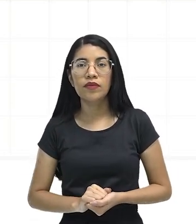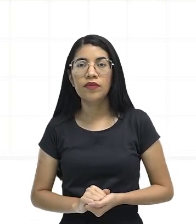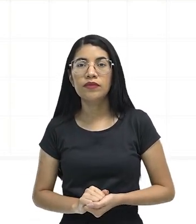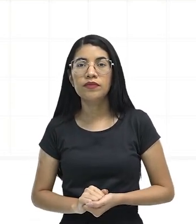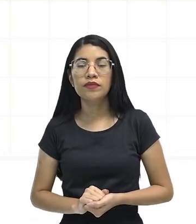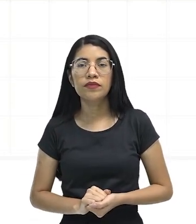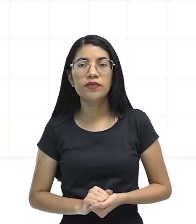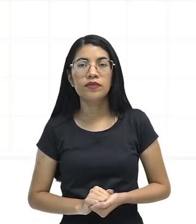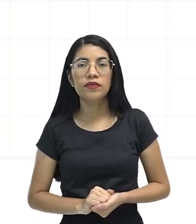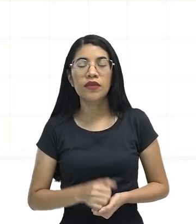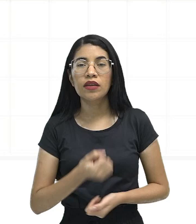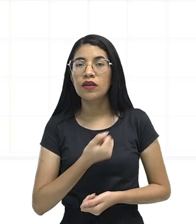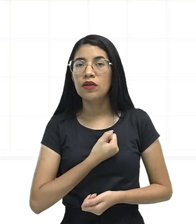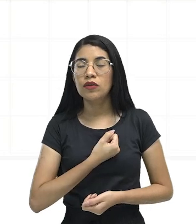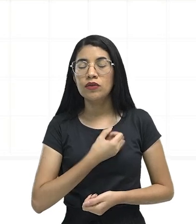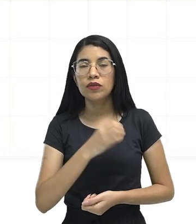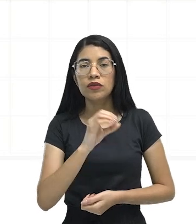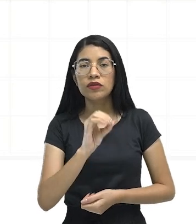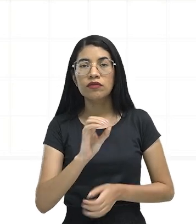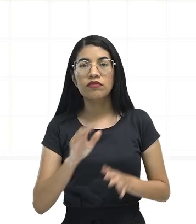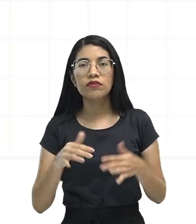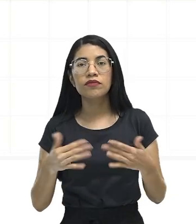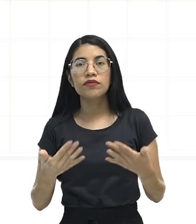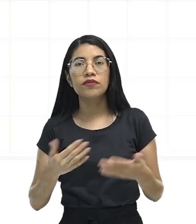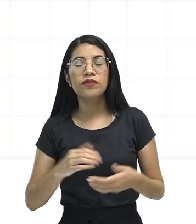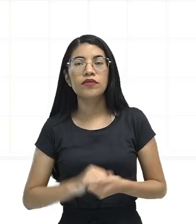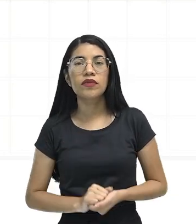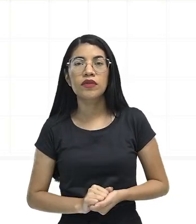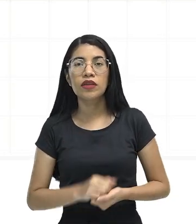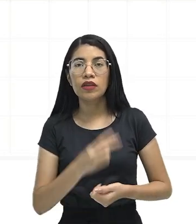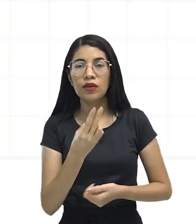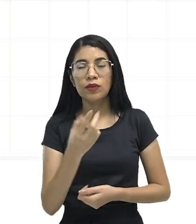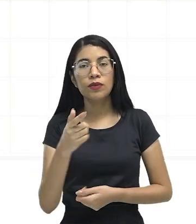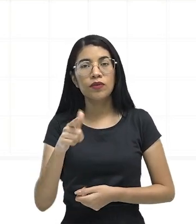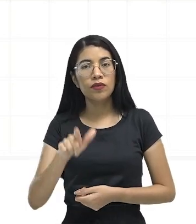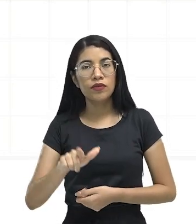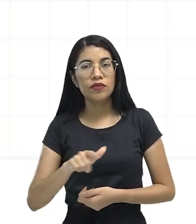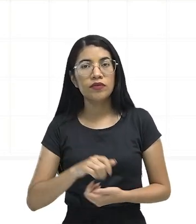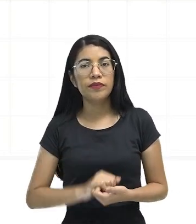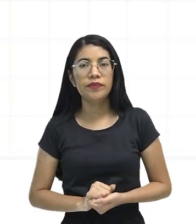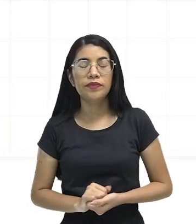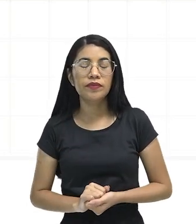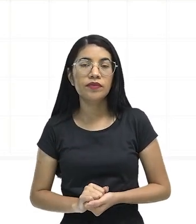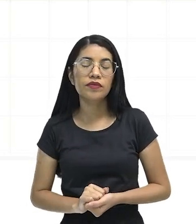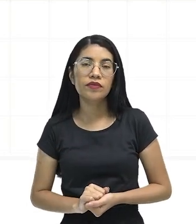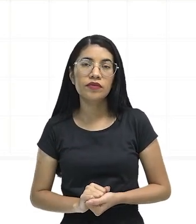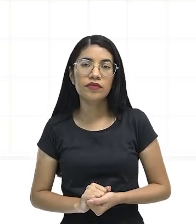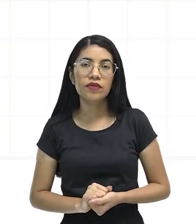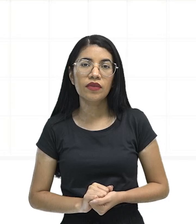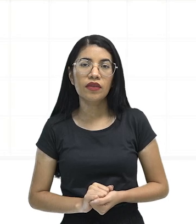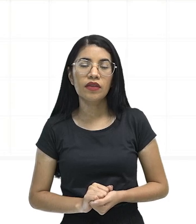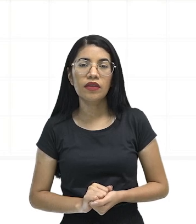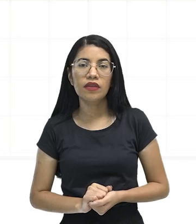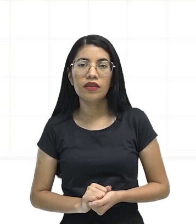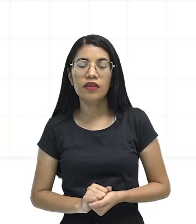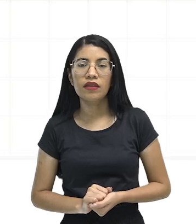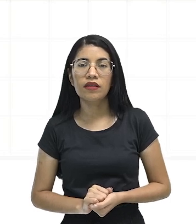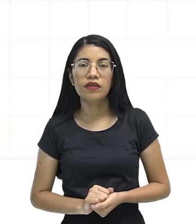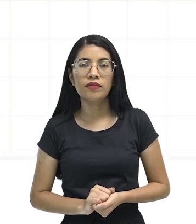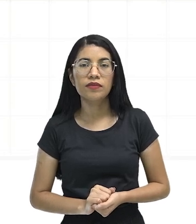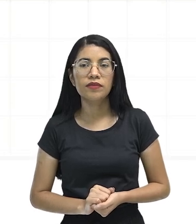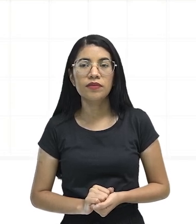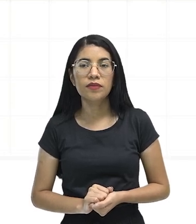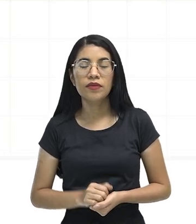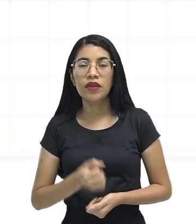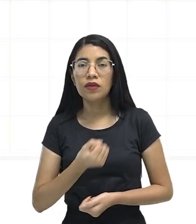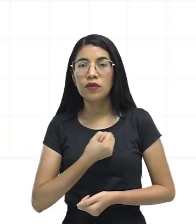O 0 saiu 1, 2 vezes só. O 0 saiu 2 vezes. O